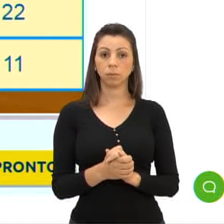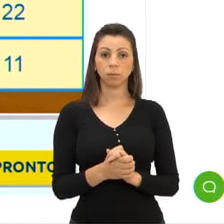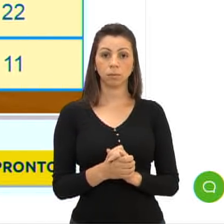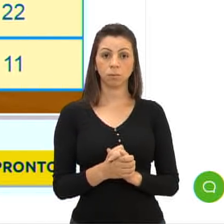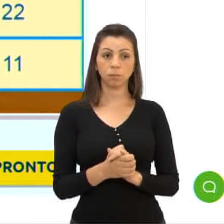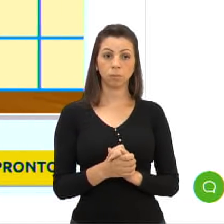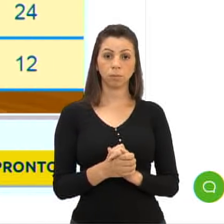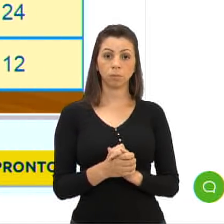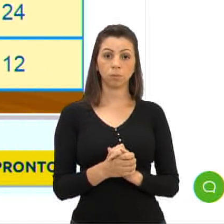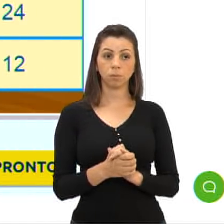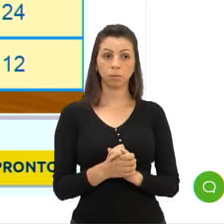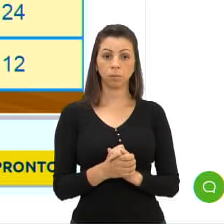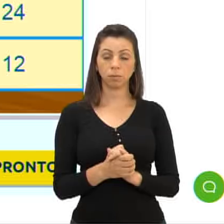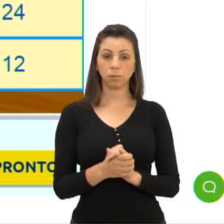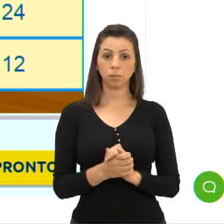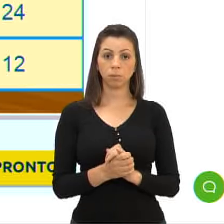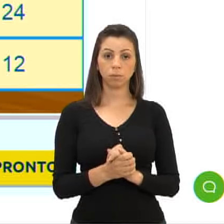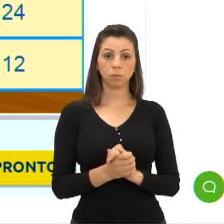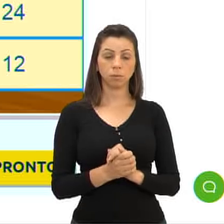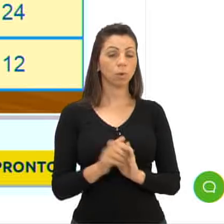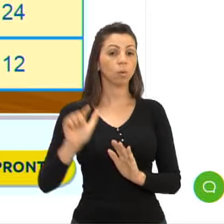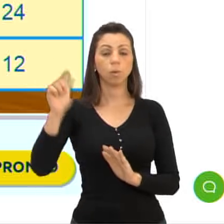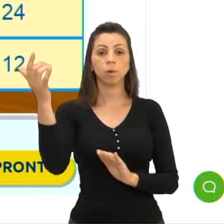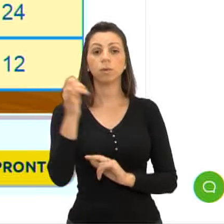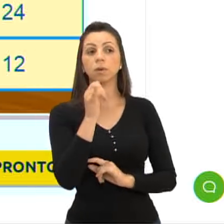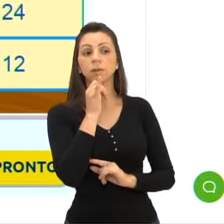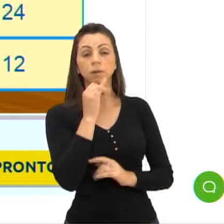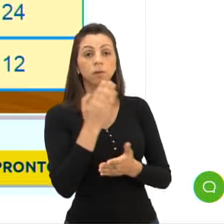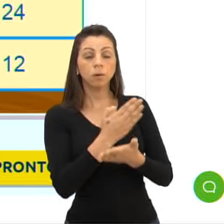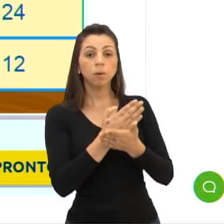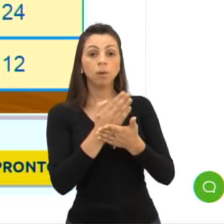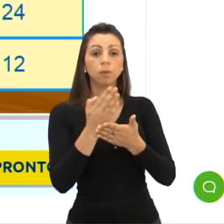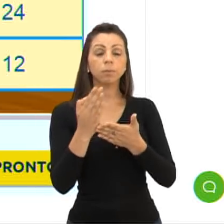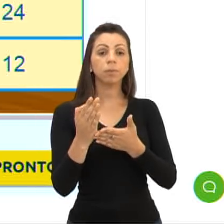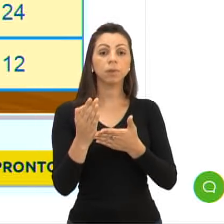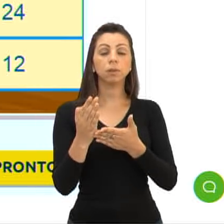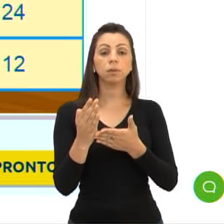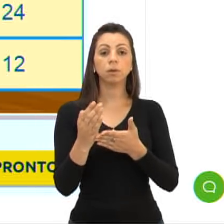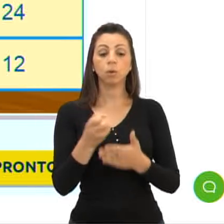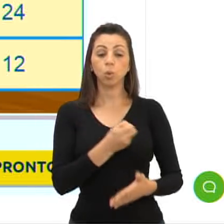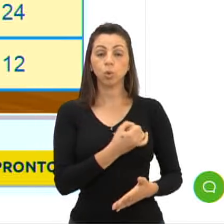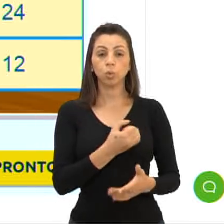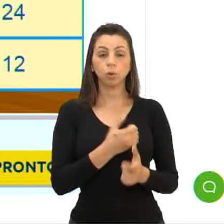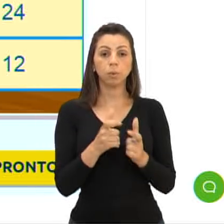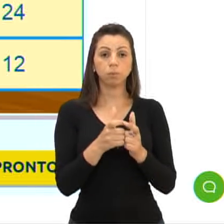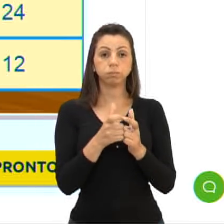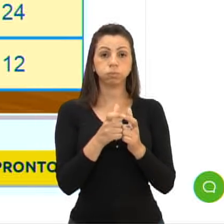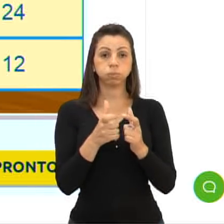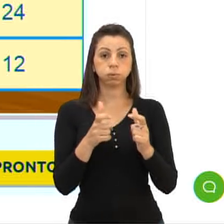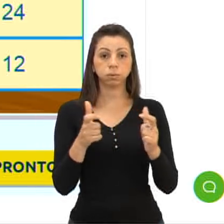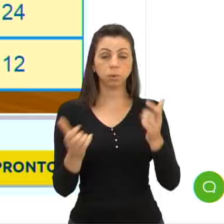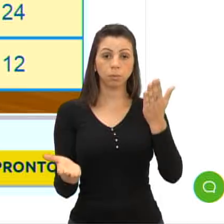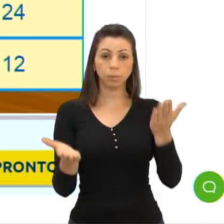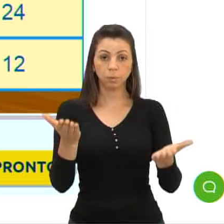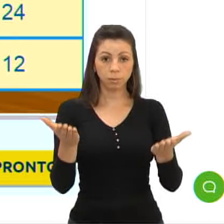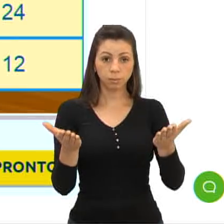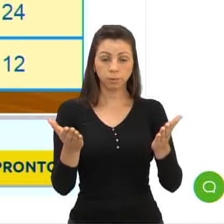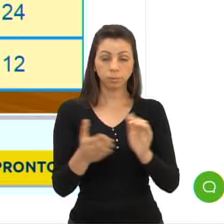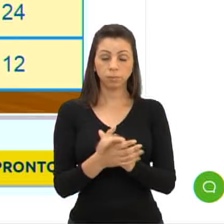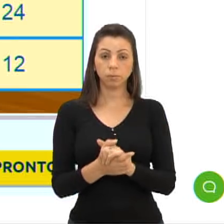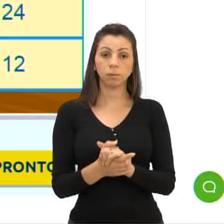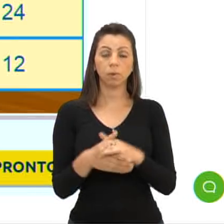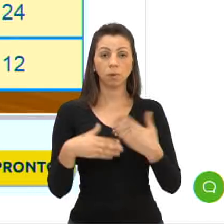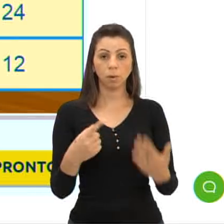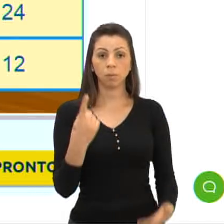no antepenúltimo exemplo aqui, ele já começa a aumentar essas proporções. Veja,